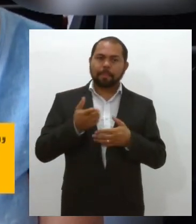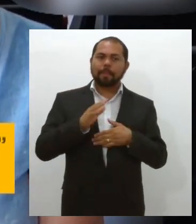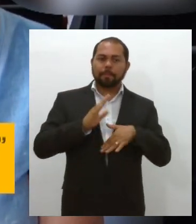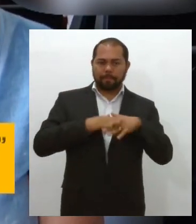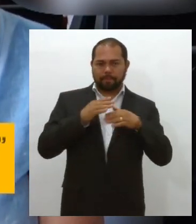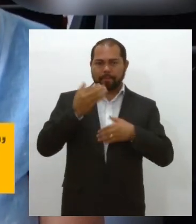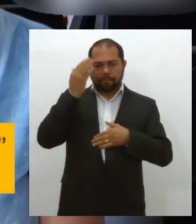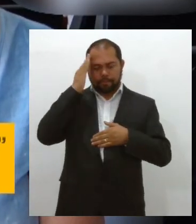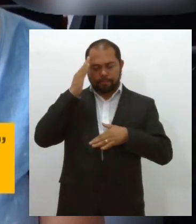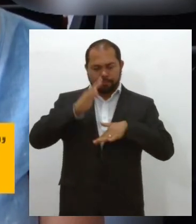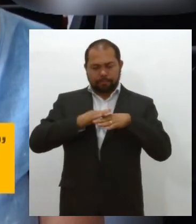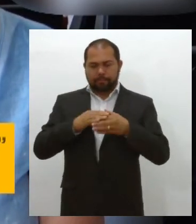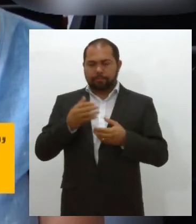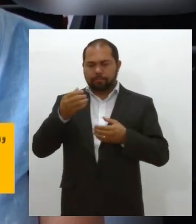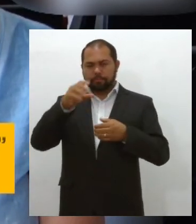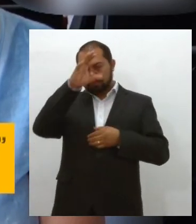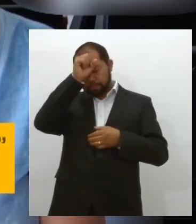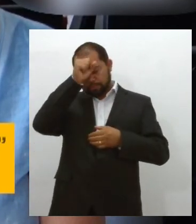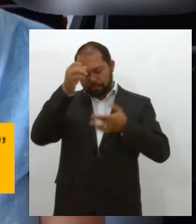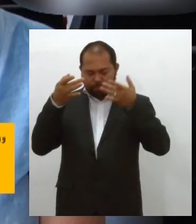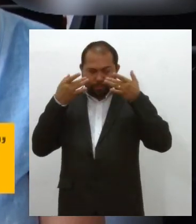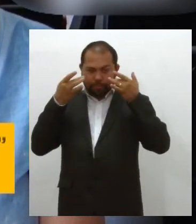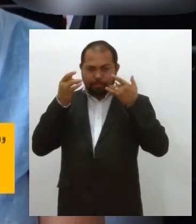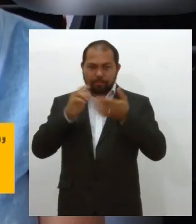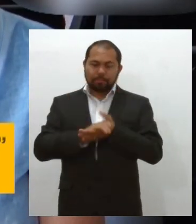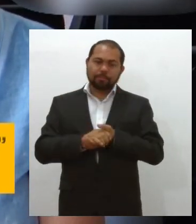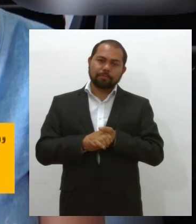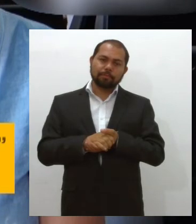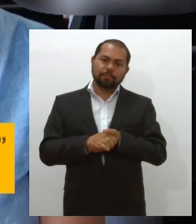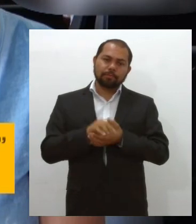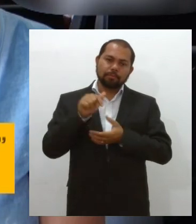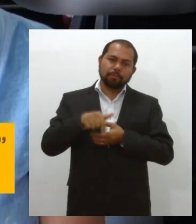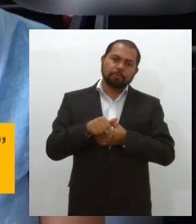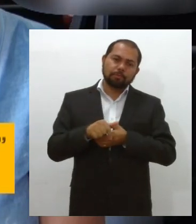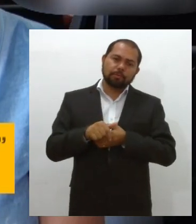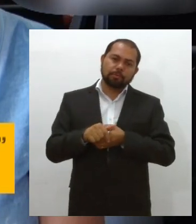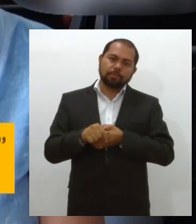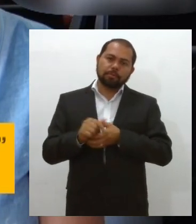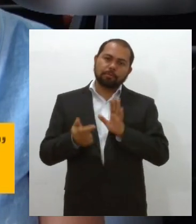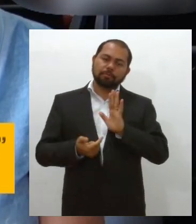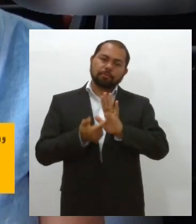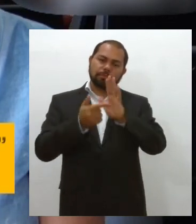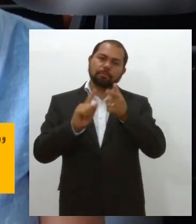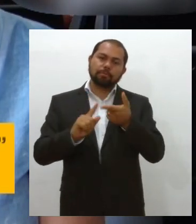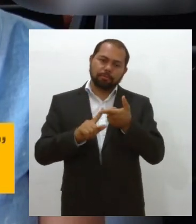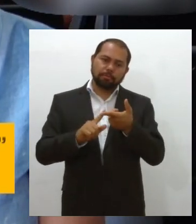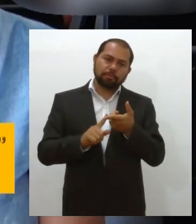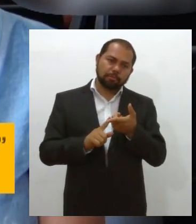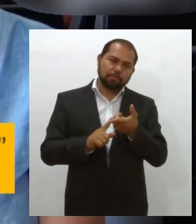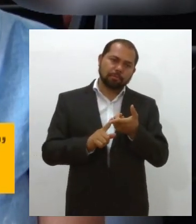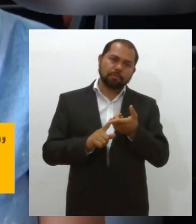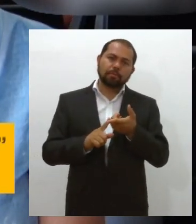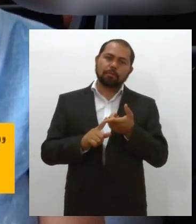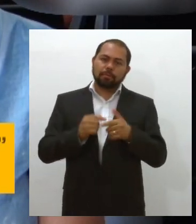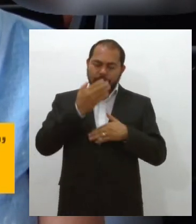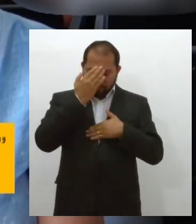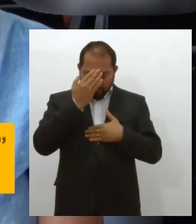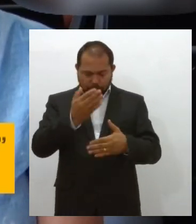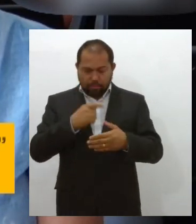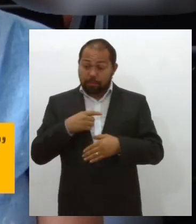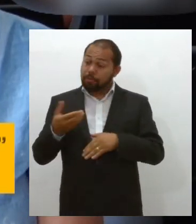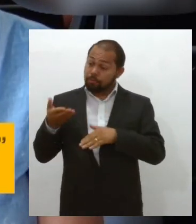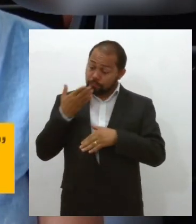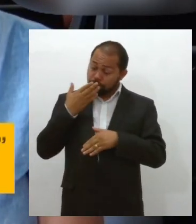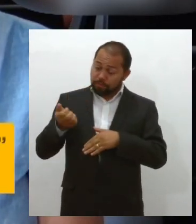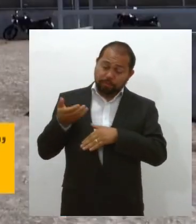mais sobre o teatro, que nós participamos da peça de teatro aqui. E uma apresentada, tenho a agradecer, quero vir que esteja mais vezes para ter